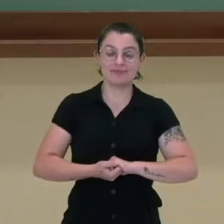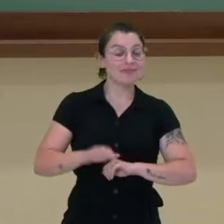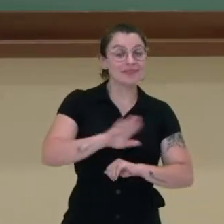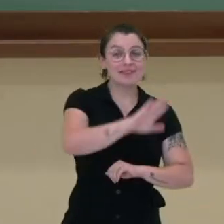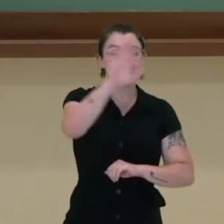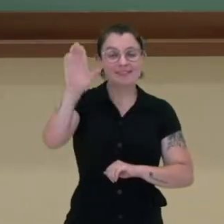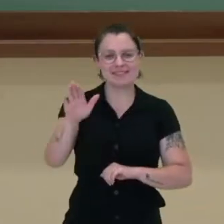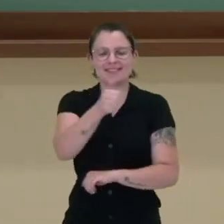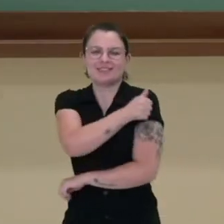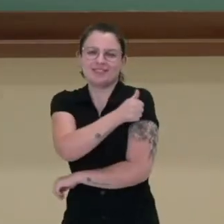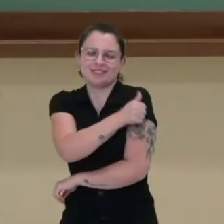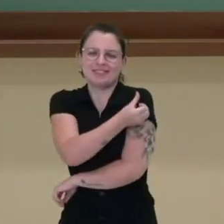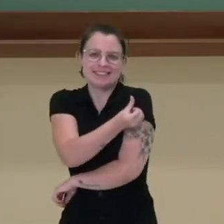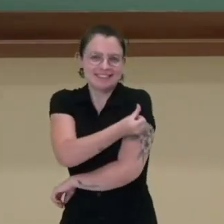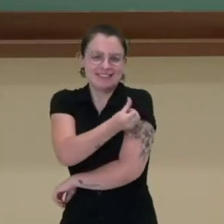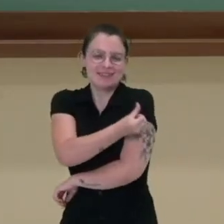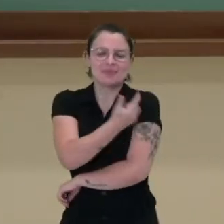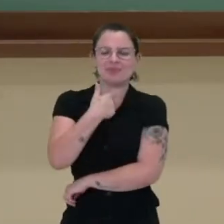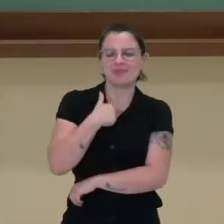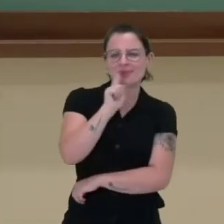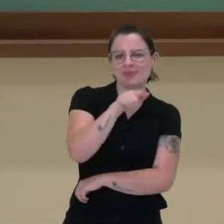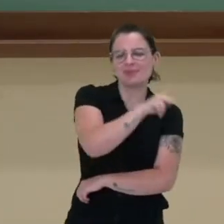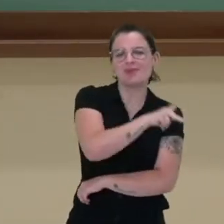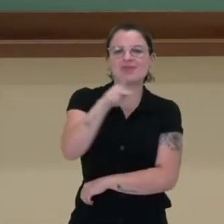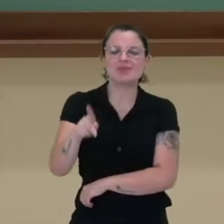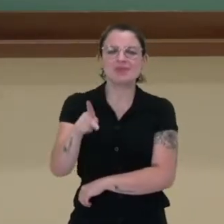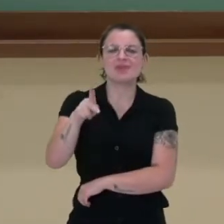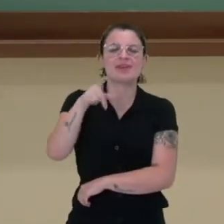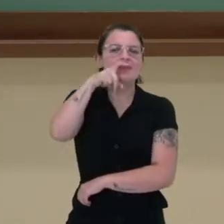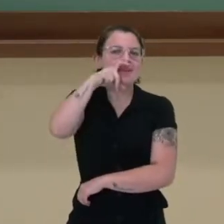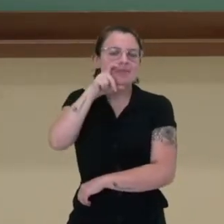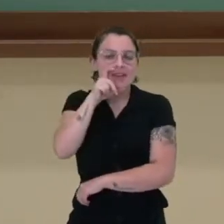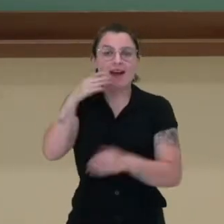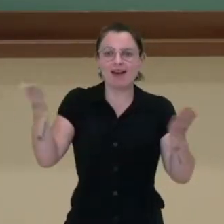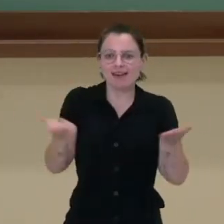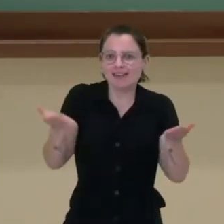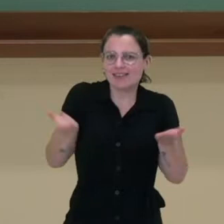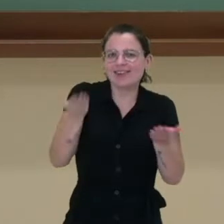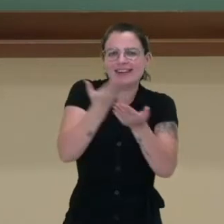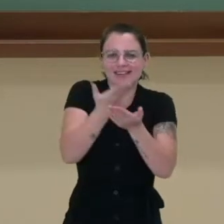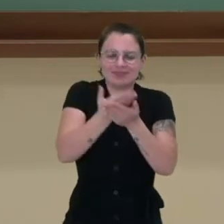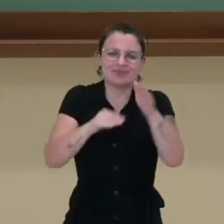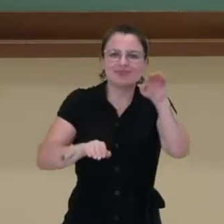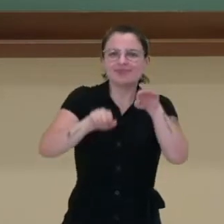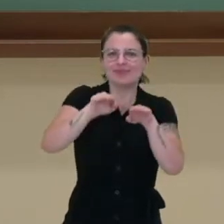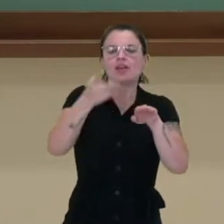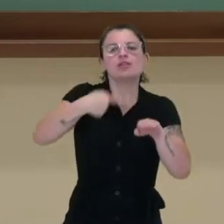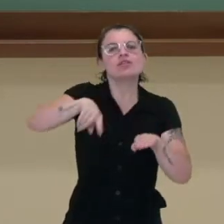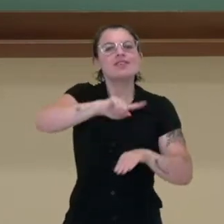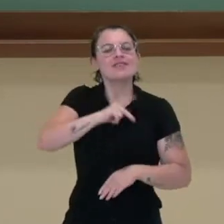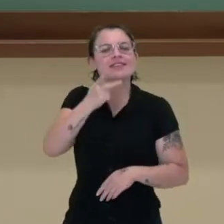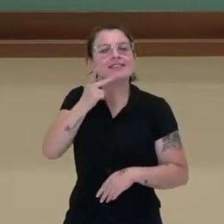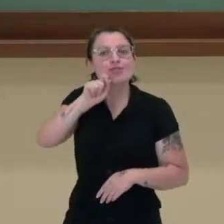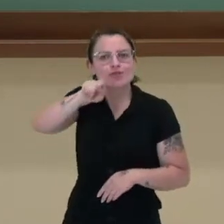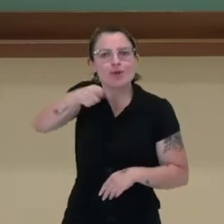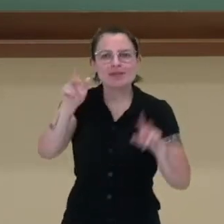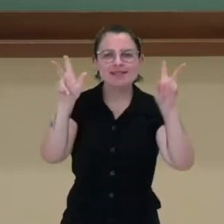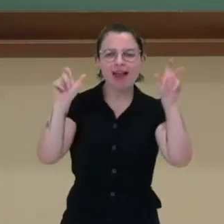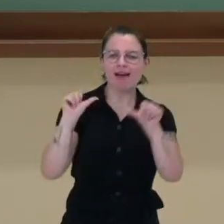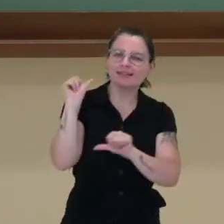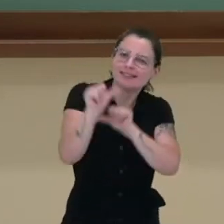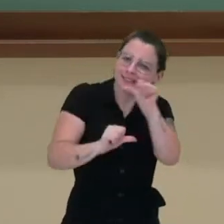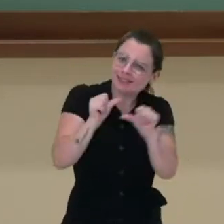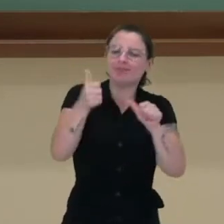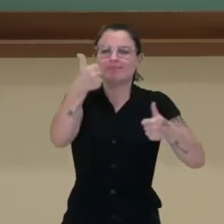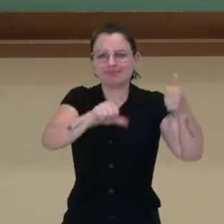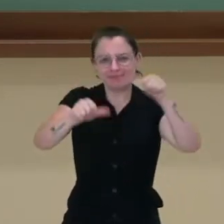Olá, estudantes do sexto ano! Aqui é o professor Fabiano e nessa aula de nivelamento nós vamos falar sobre transformações